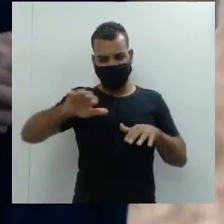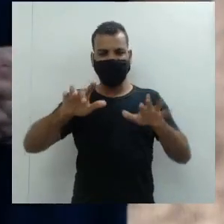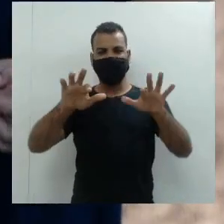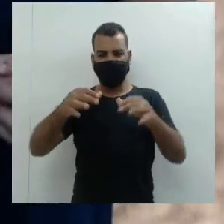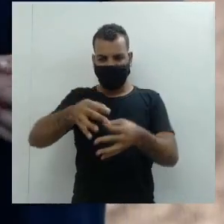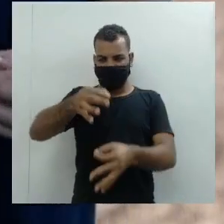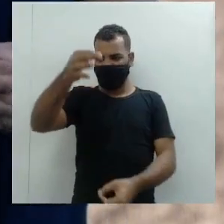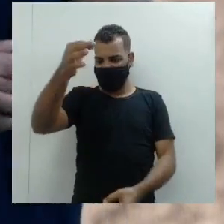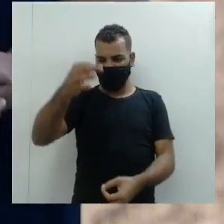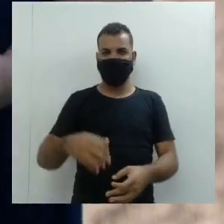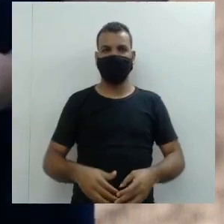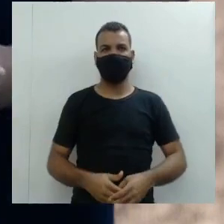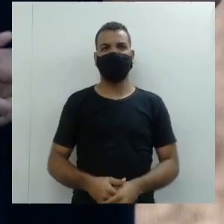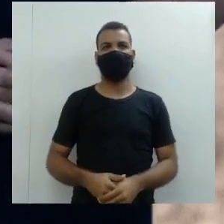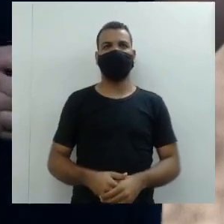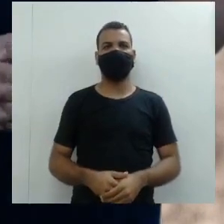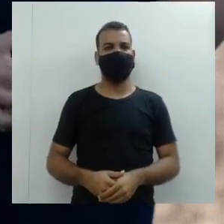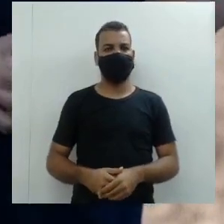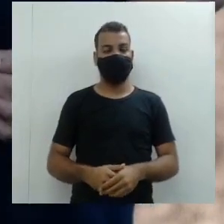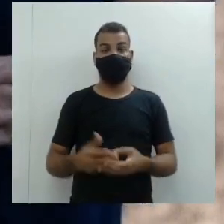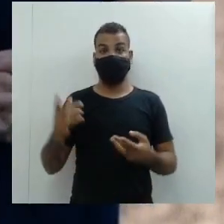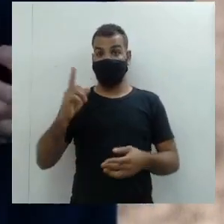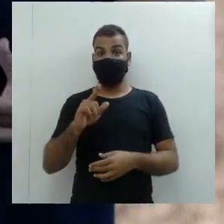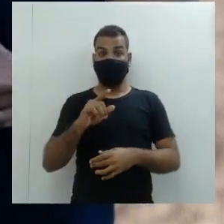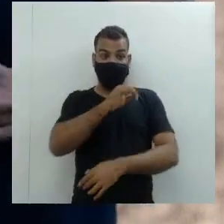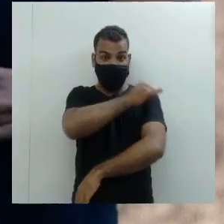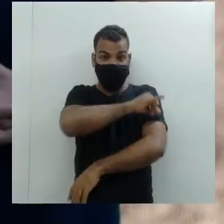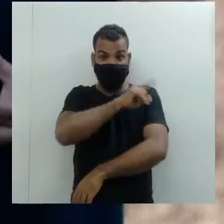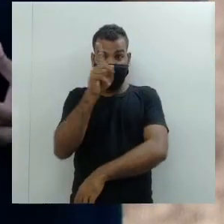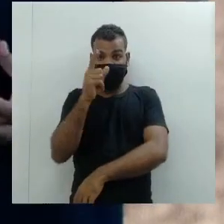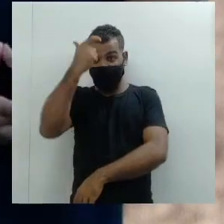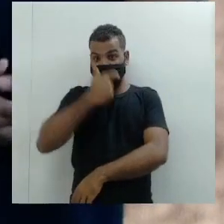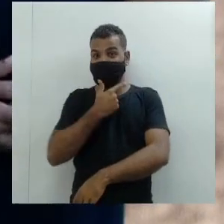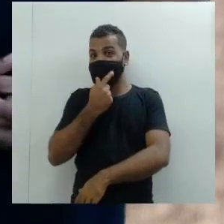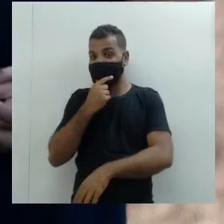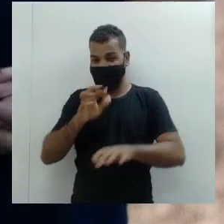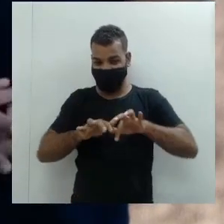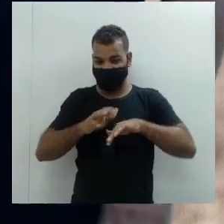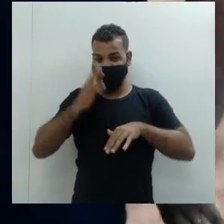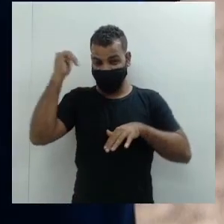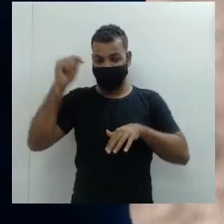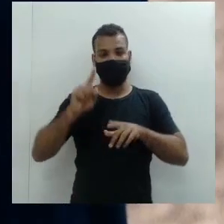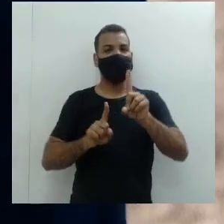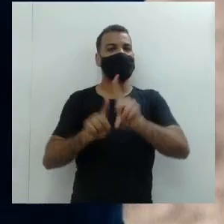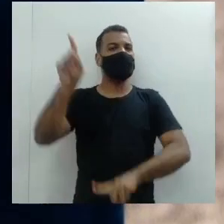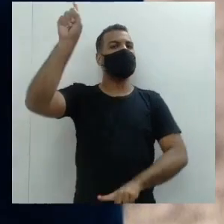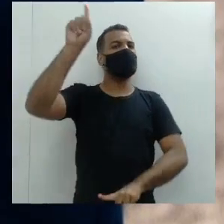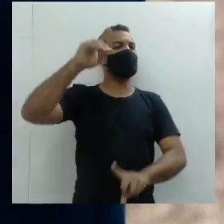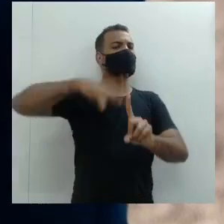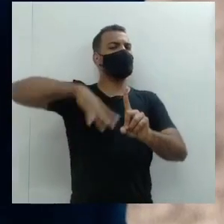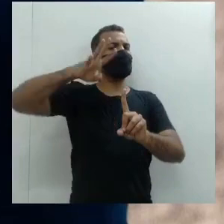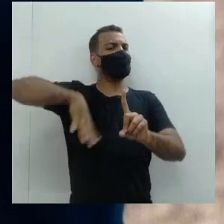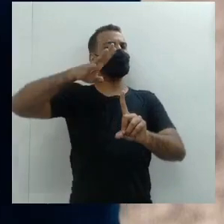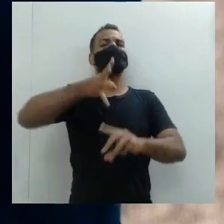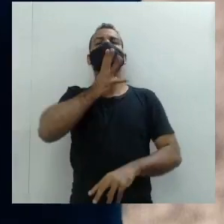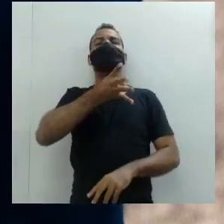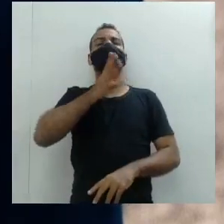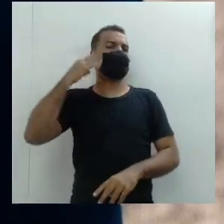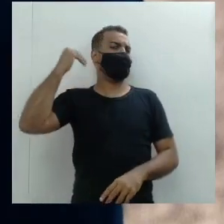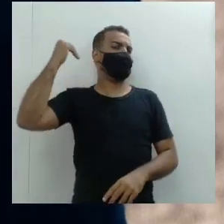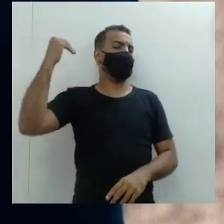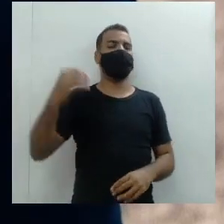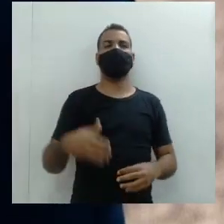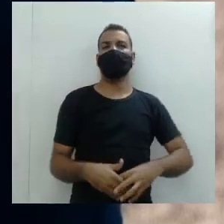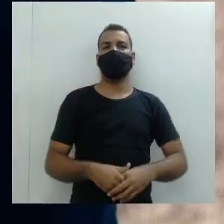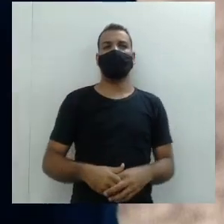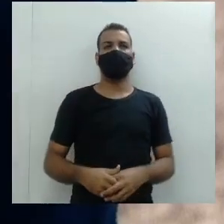Janeiro. Interessante também, que eu gostaria de salientar para o nosso estudante, quando a gente fala de crítico literário, crítica, como o professor